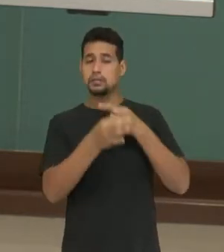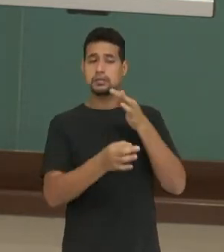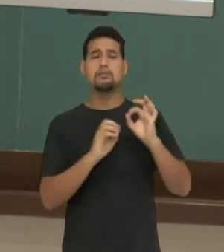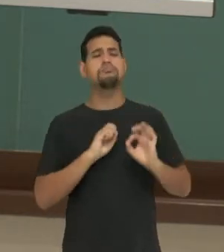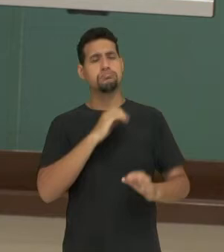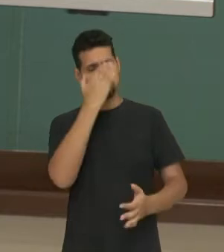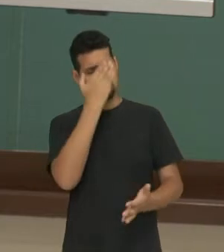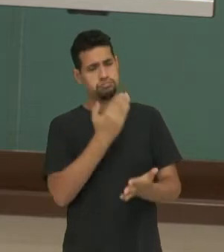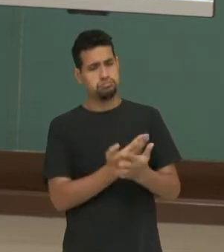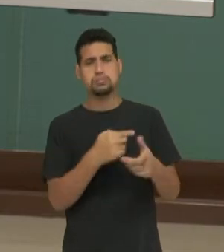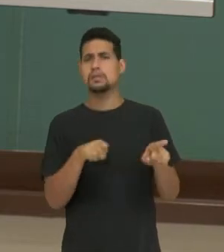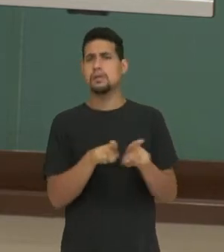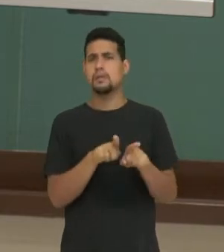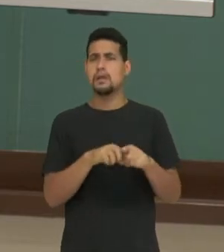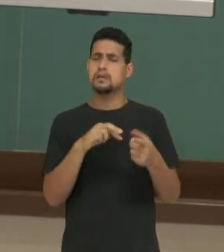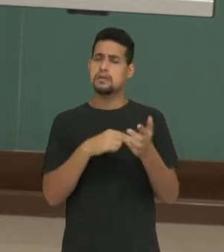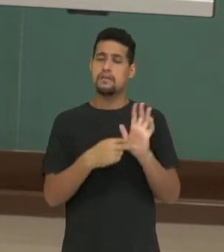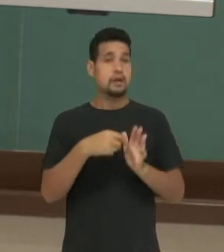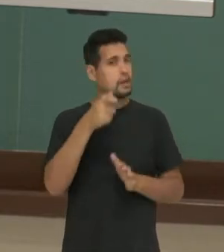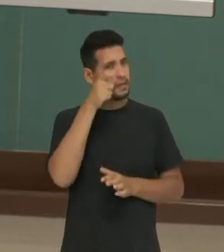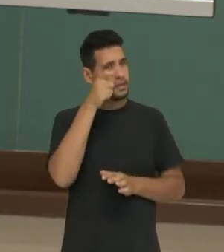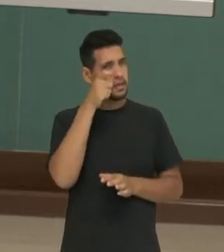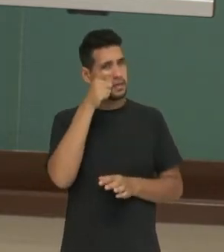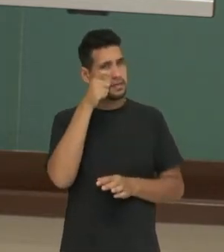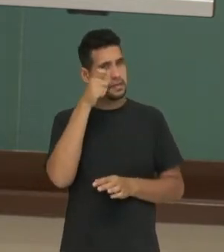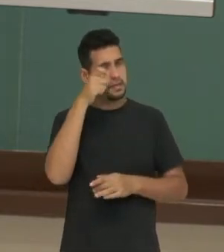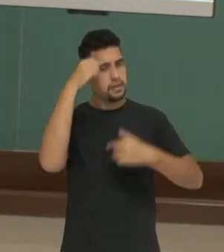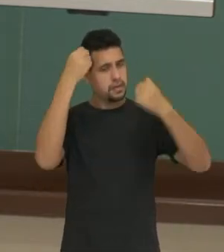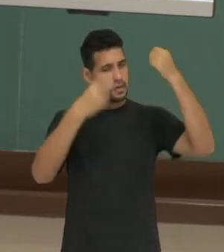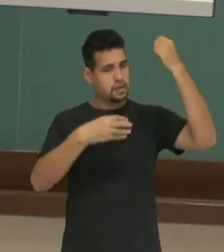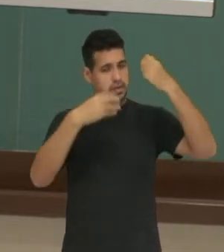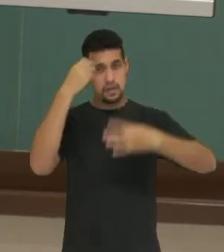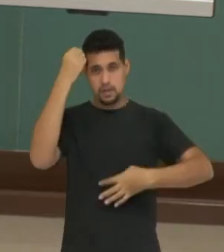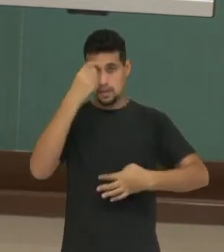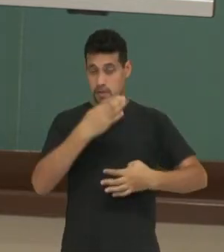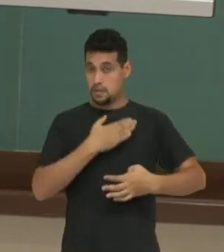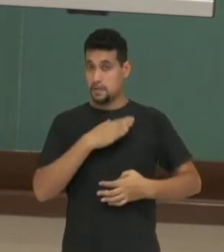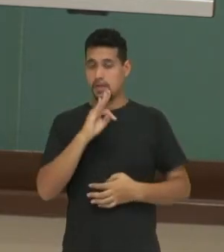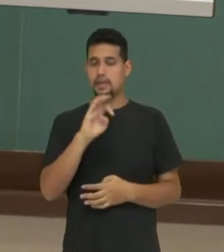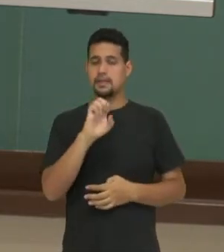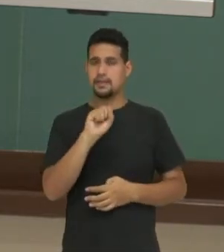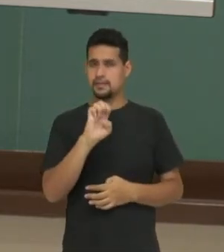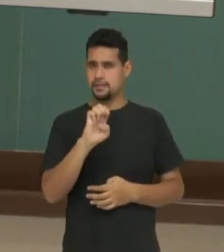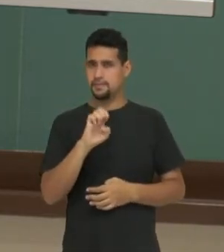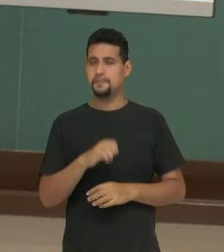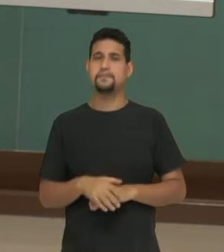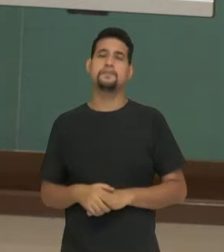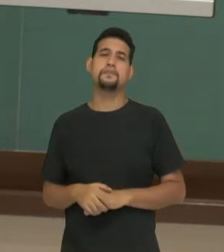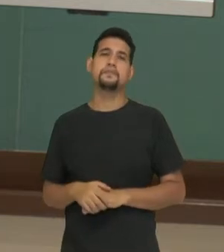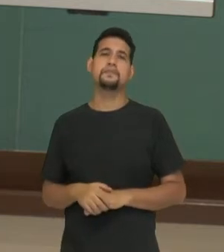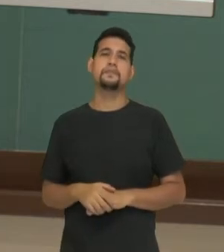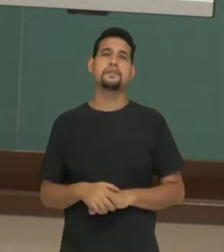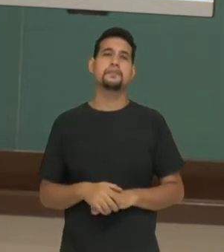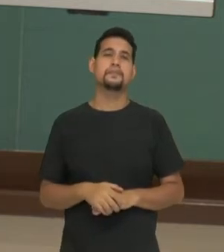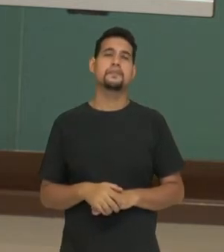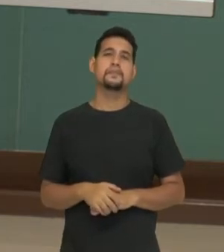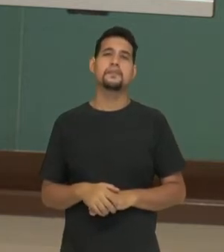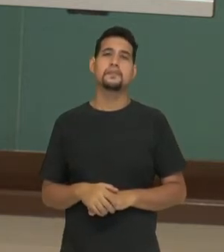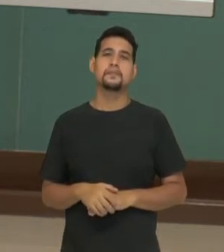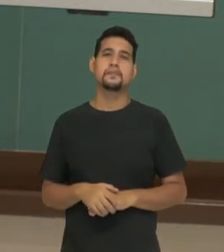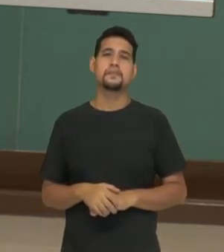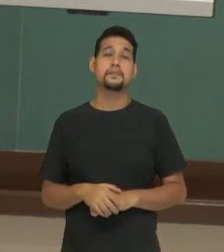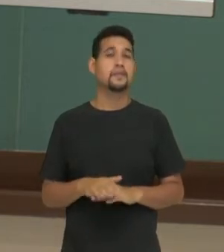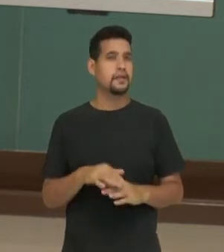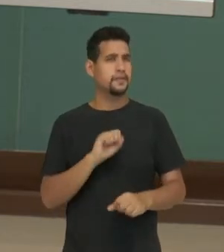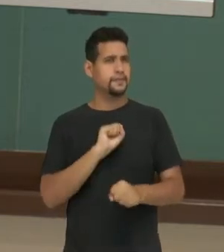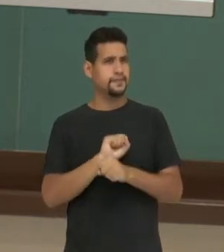acredito, né, que seria interessante defender como a minha tese, certo? Então vejam, vou